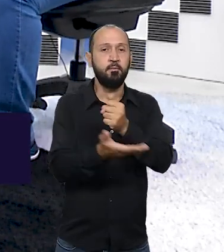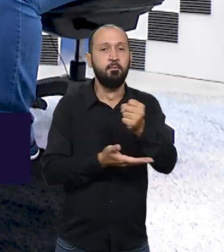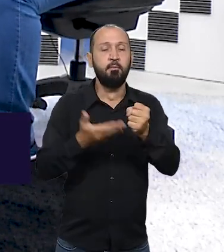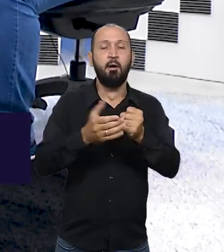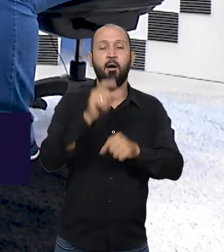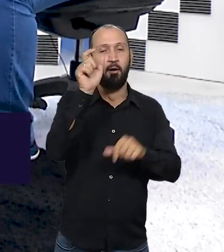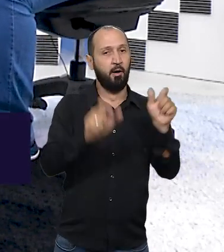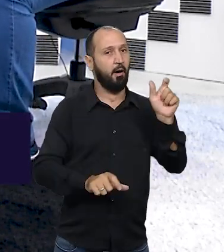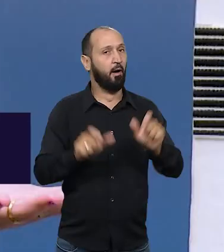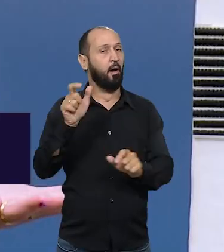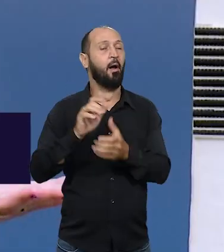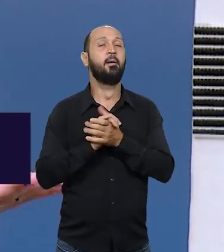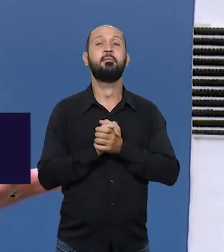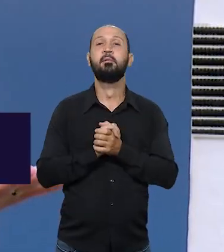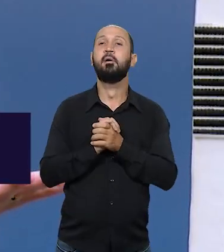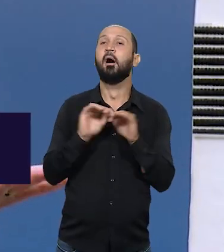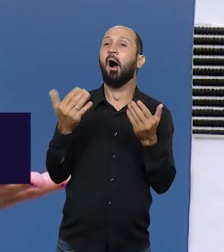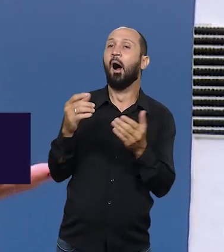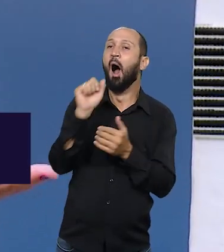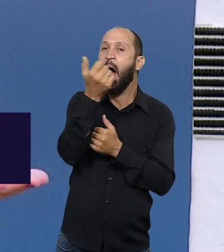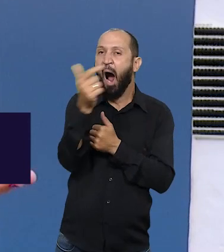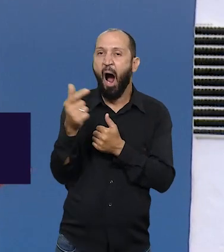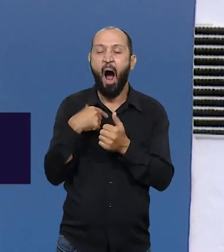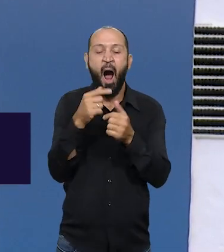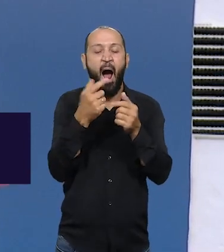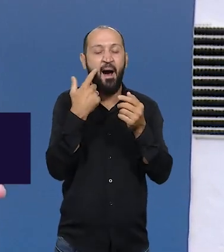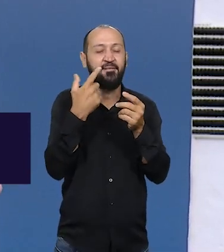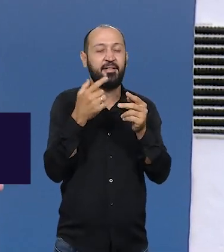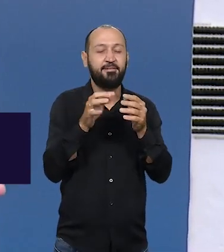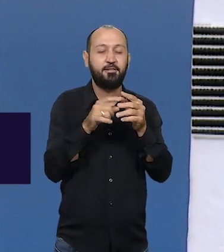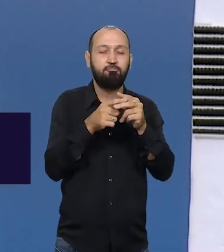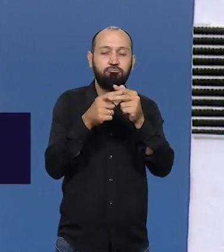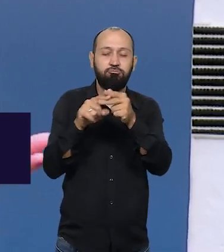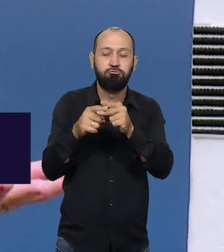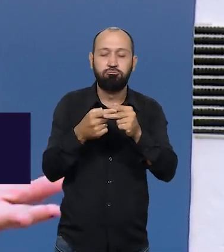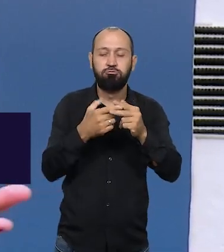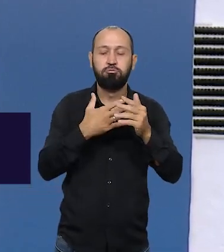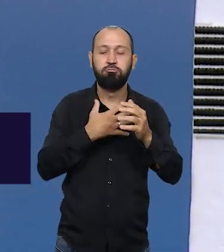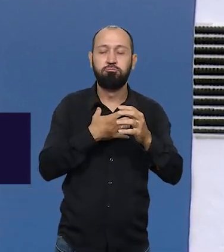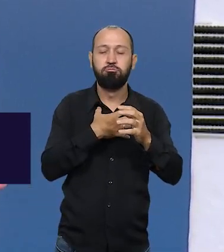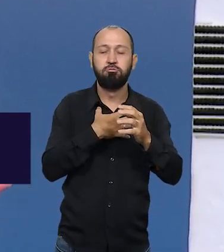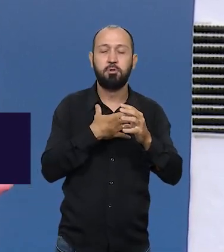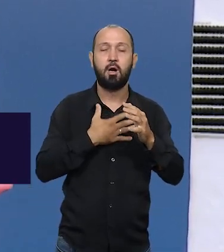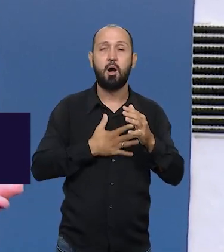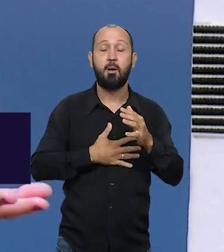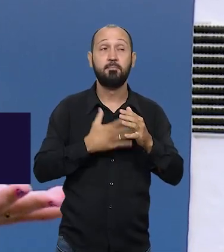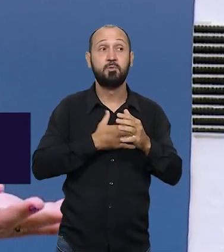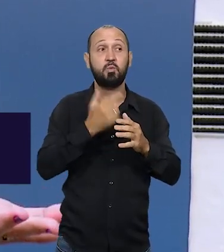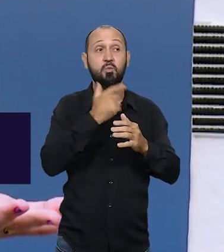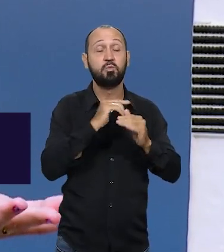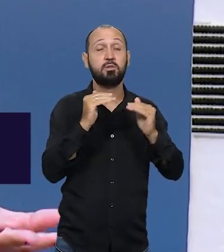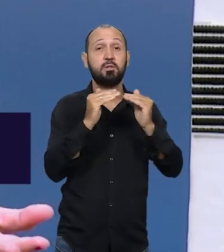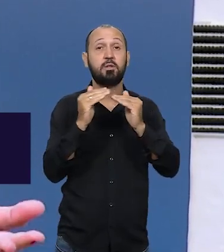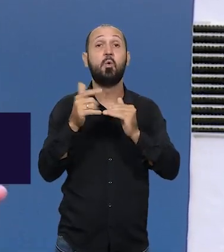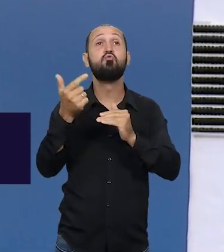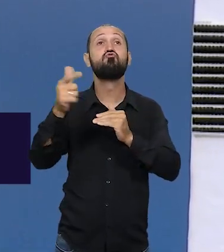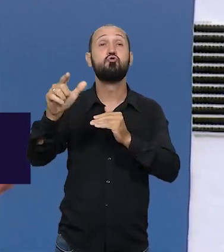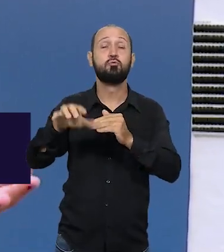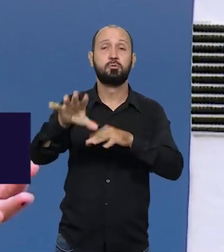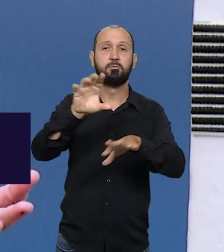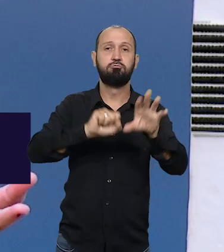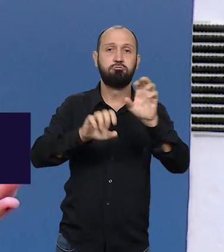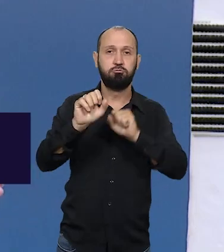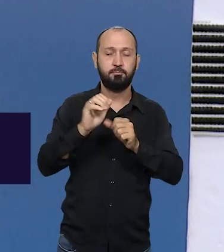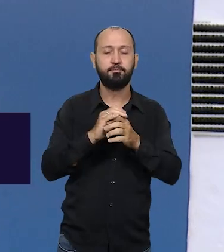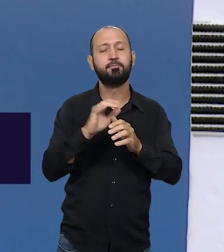a base do ser humano. Né? Então, se você não tiver regulado, isso fica muito difícil de você conseguir o resto. Né? Então, se